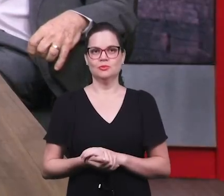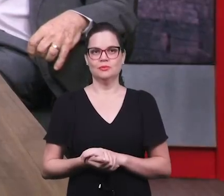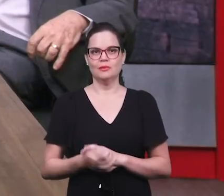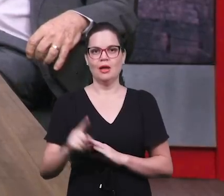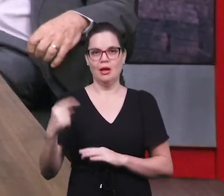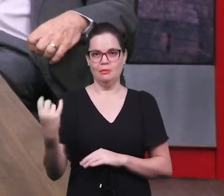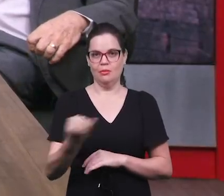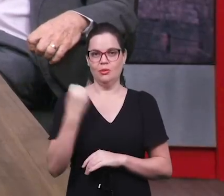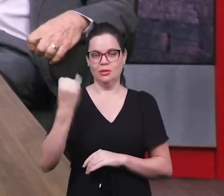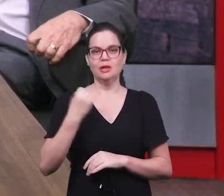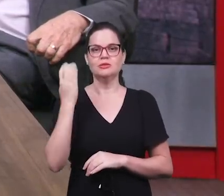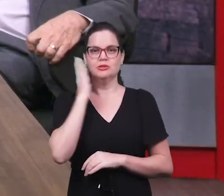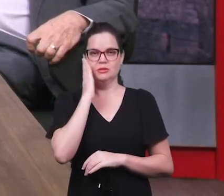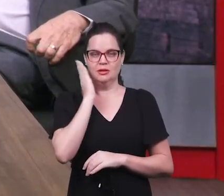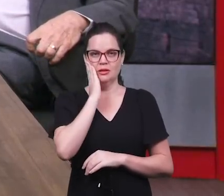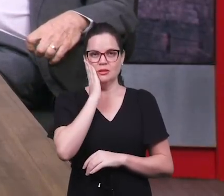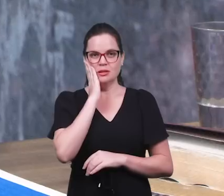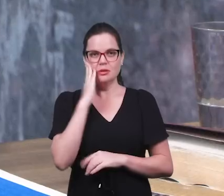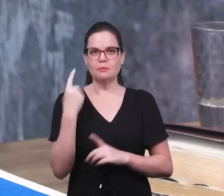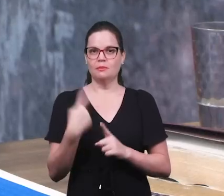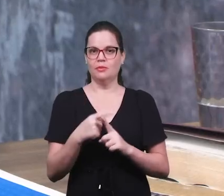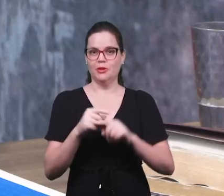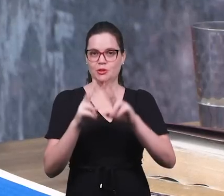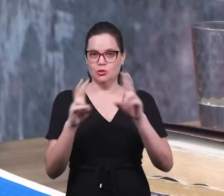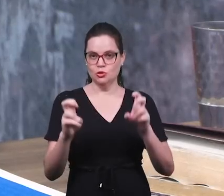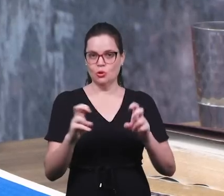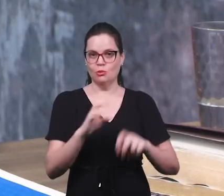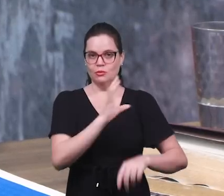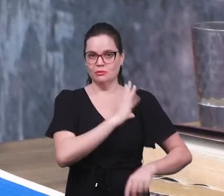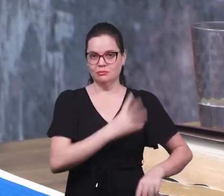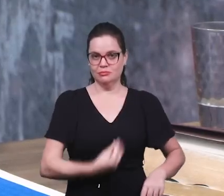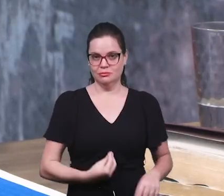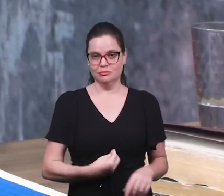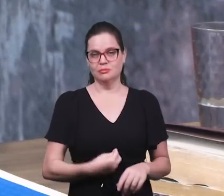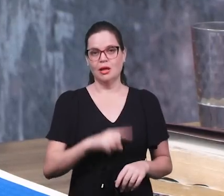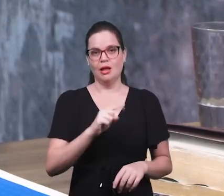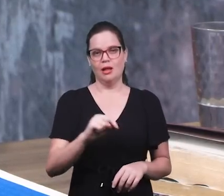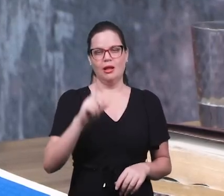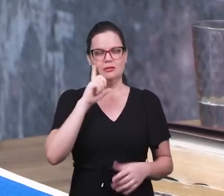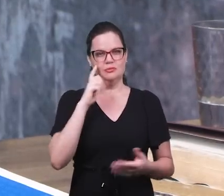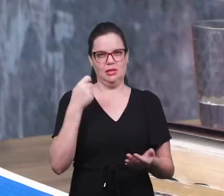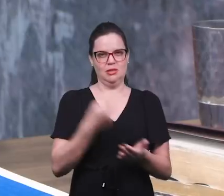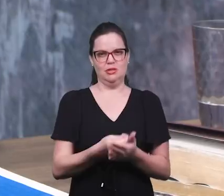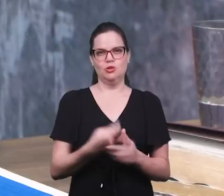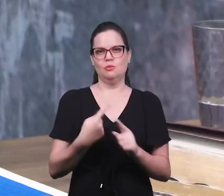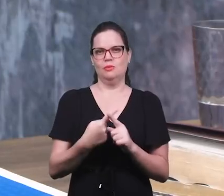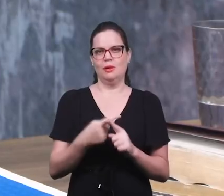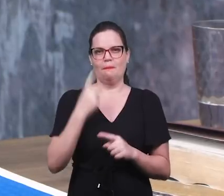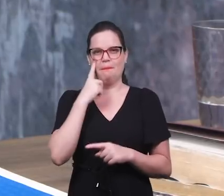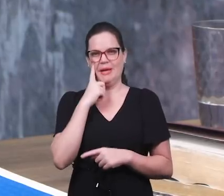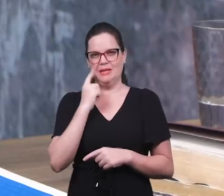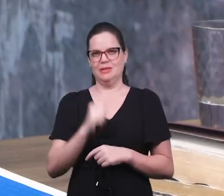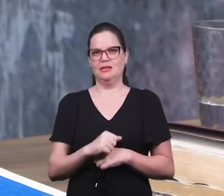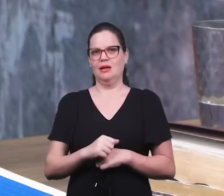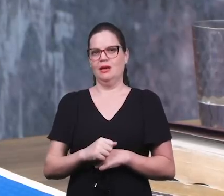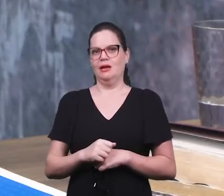muito importante, porque do ponto de vista humano, parece assim, o cristianismo